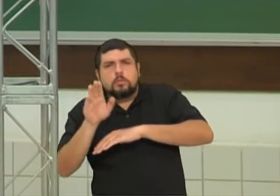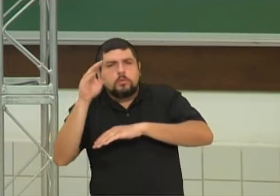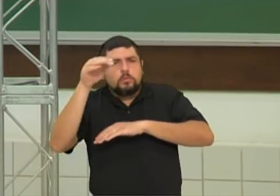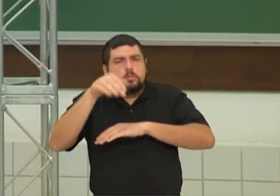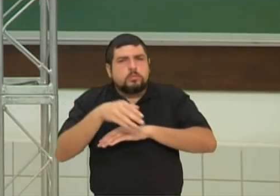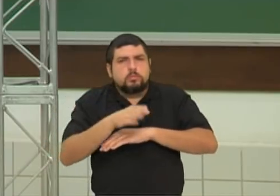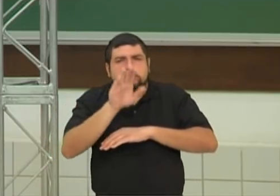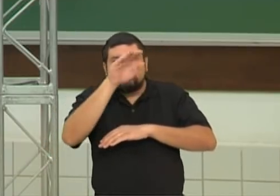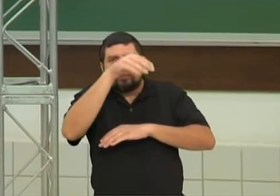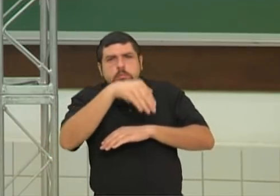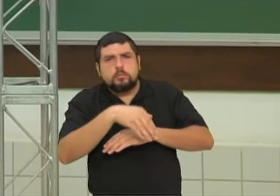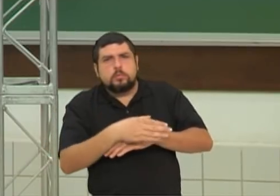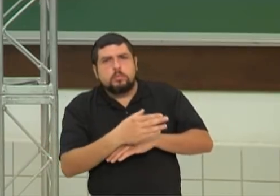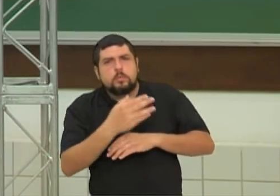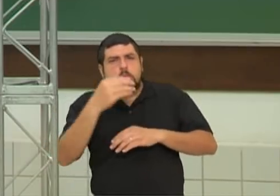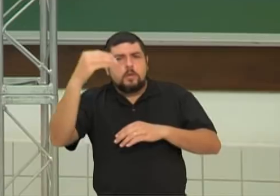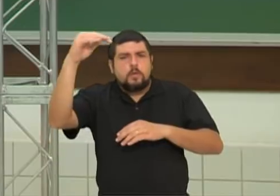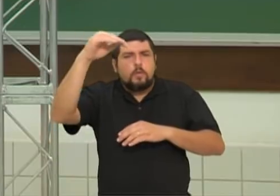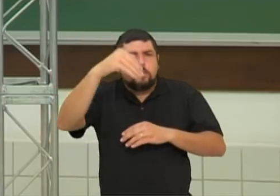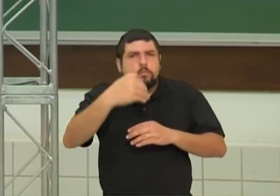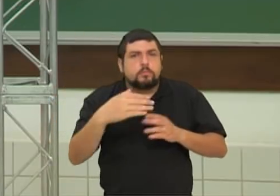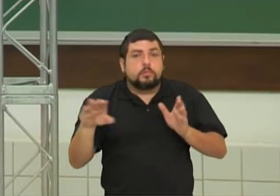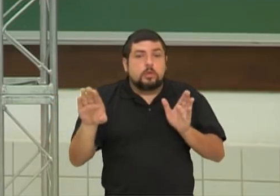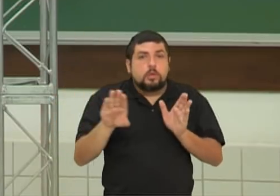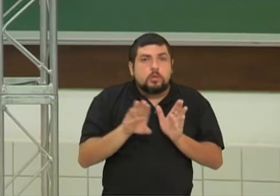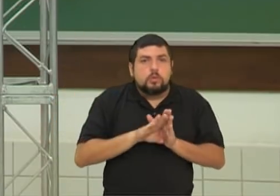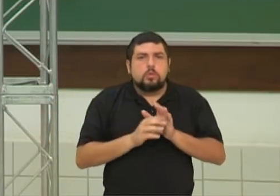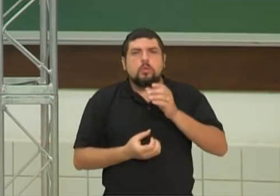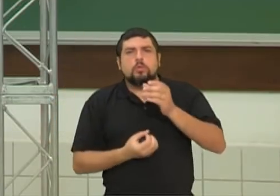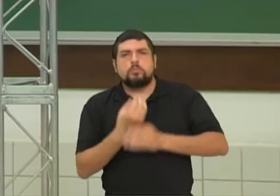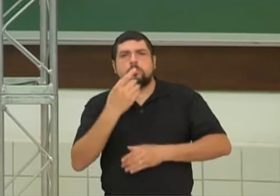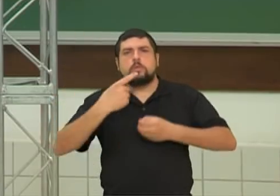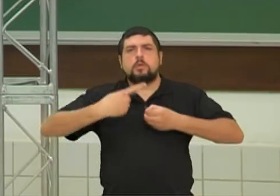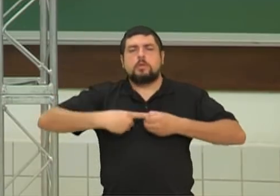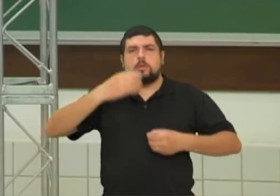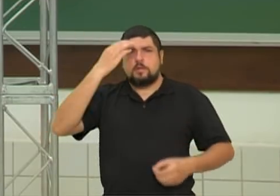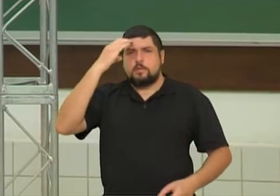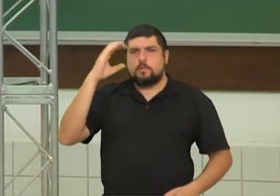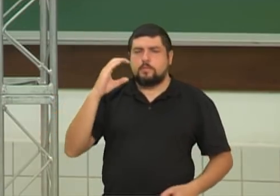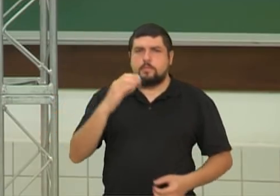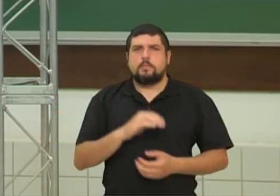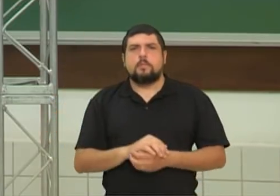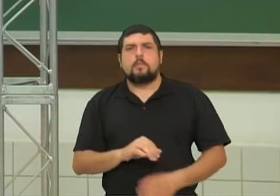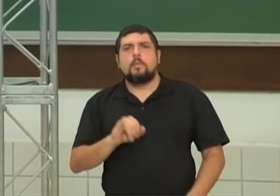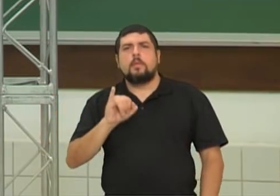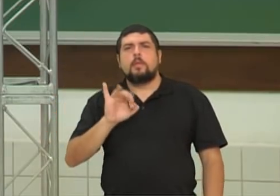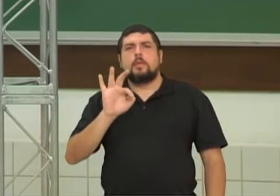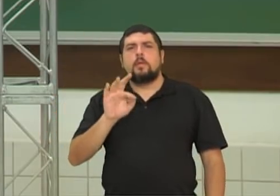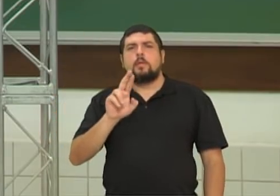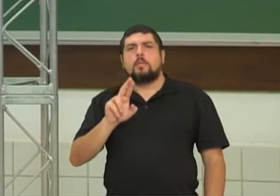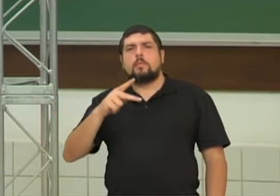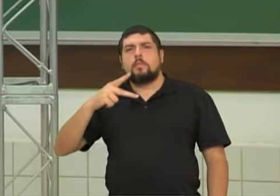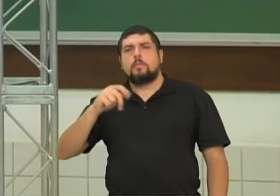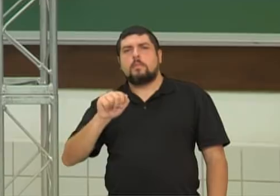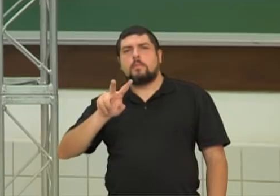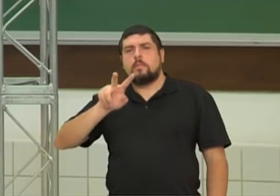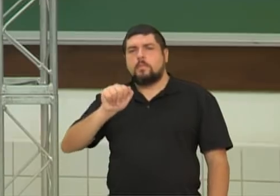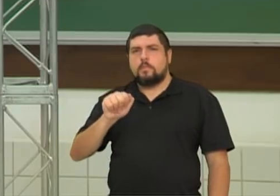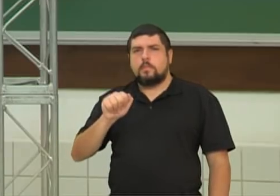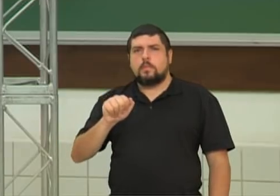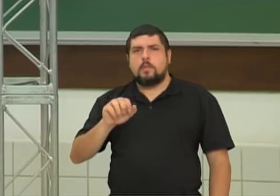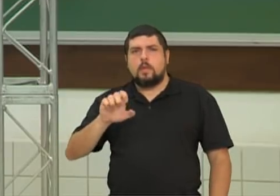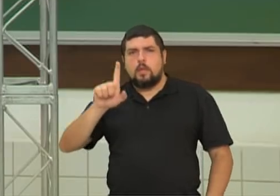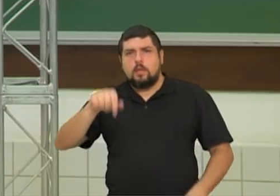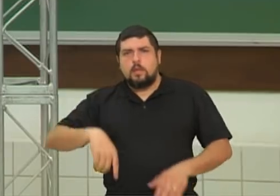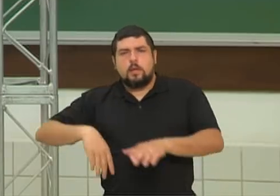a cidade de Curitiba. Então, o caminho do Itupava, litoral